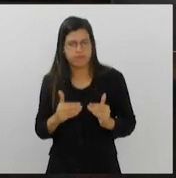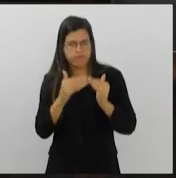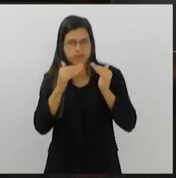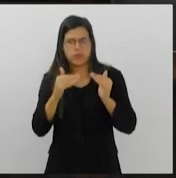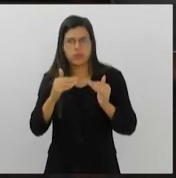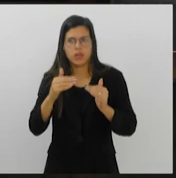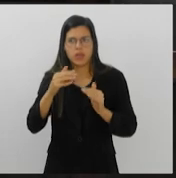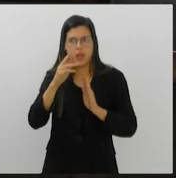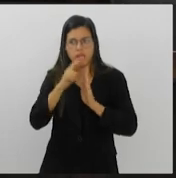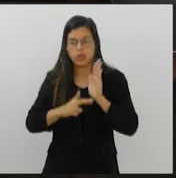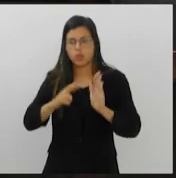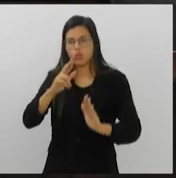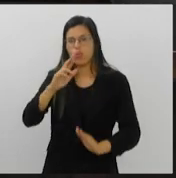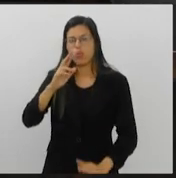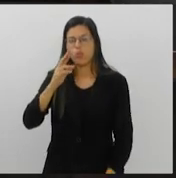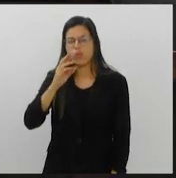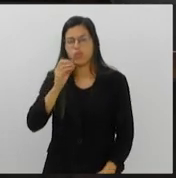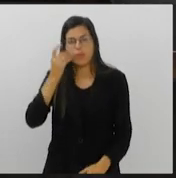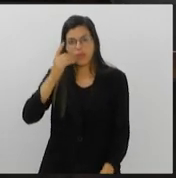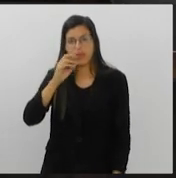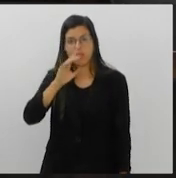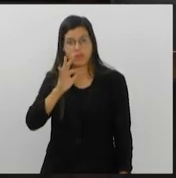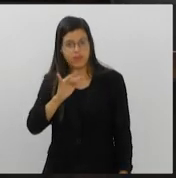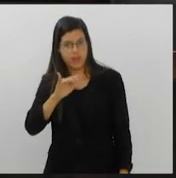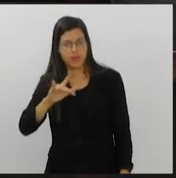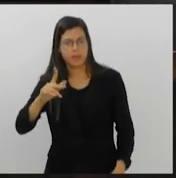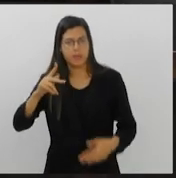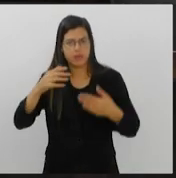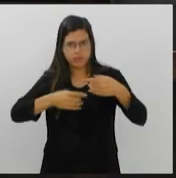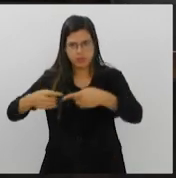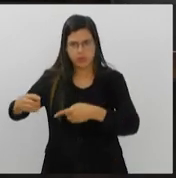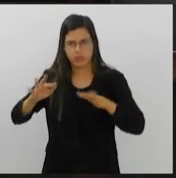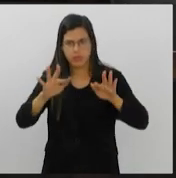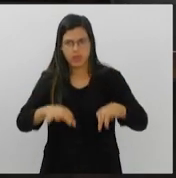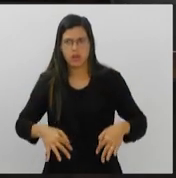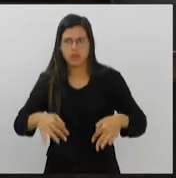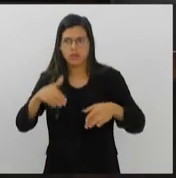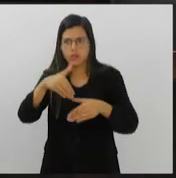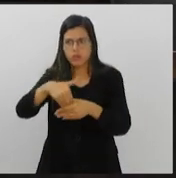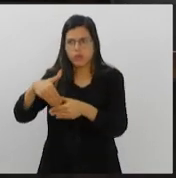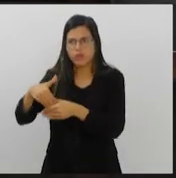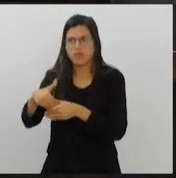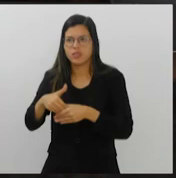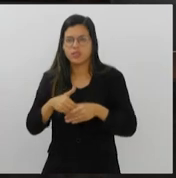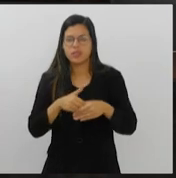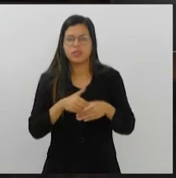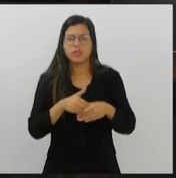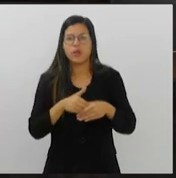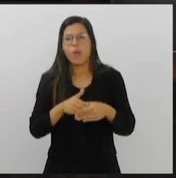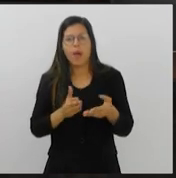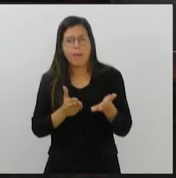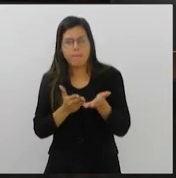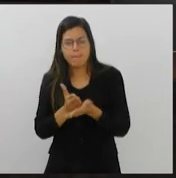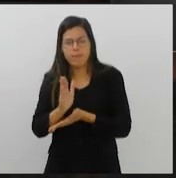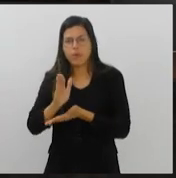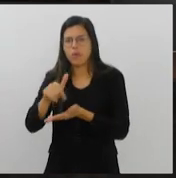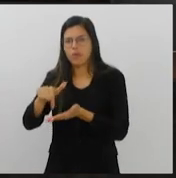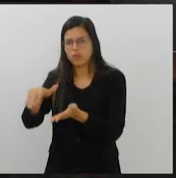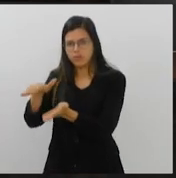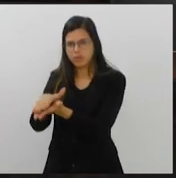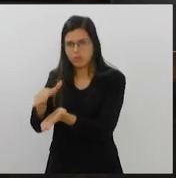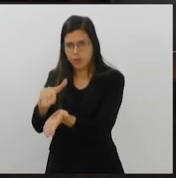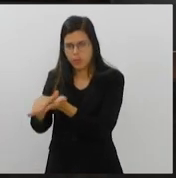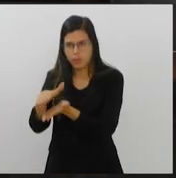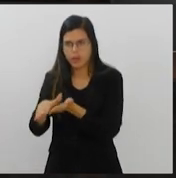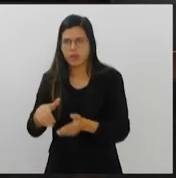Felipe Soares. Em discussão, não havendo quem queira discutir, encerrada a discussão. Em votação, os senhores que aprovam, permaneçam como estão. Aprovado, vai a publicação. É